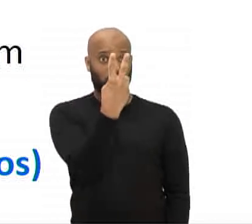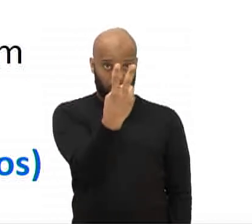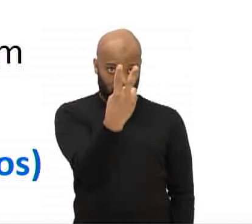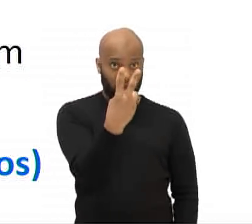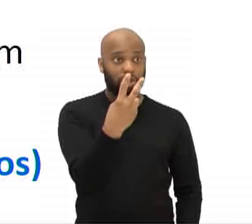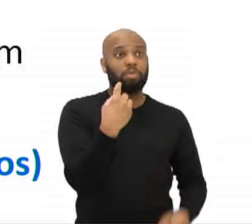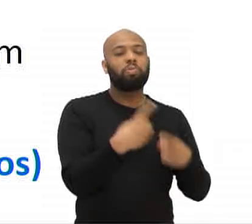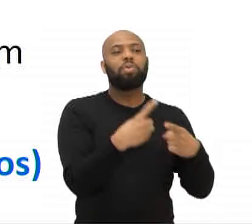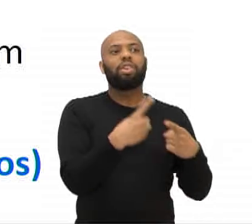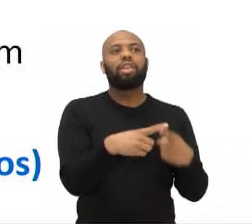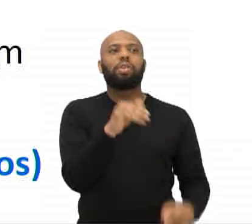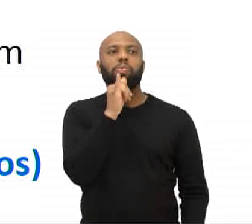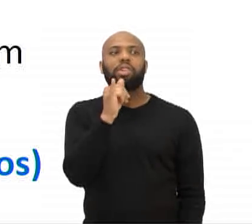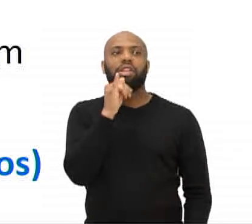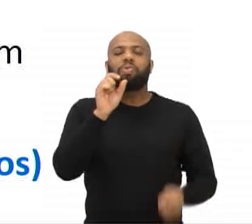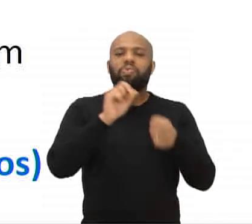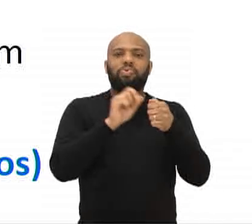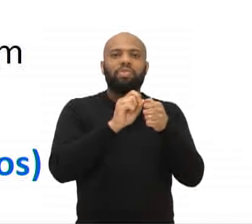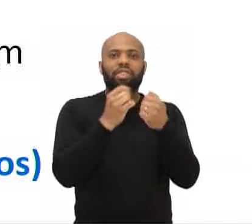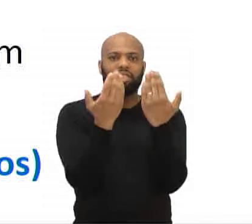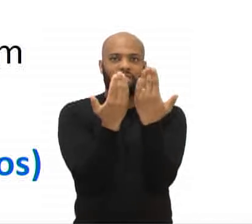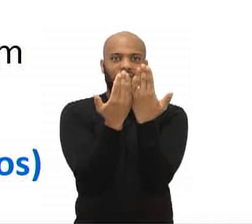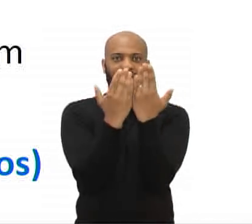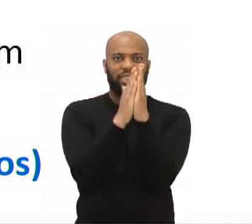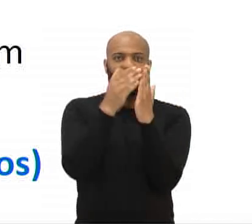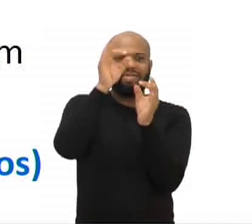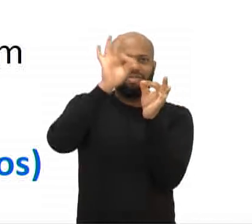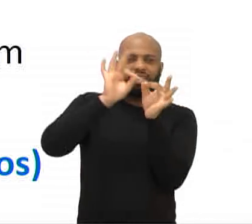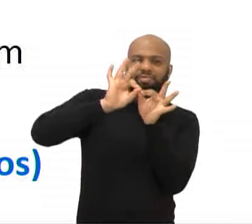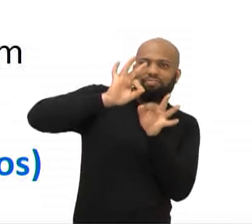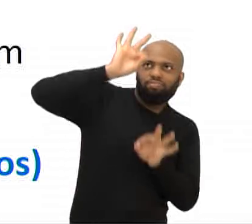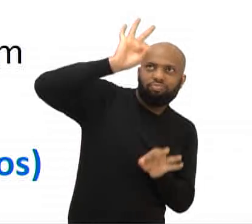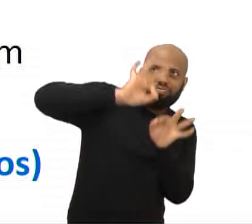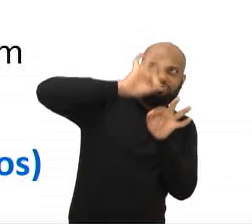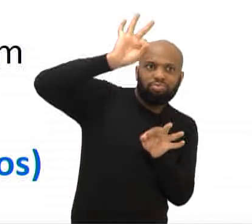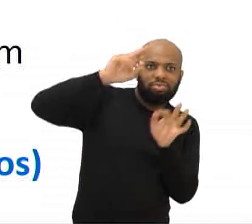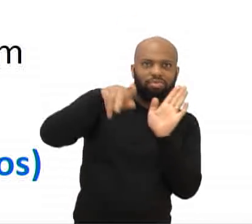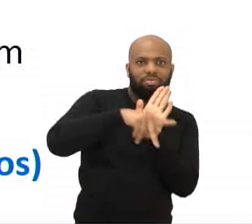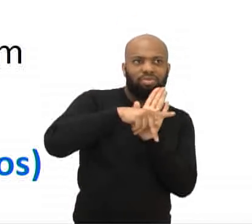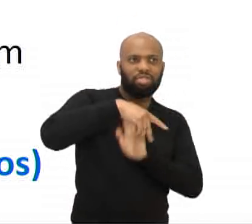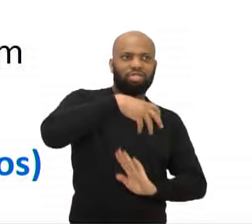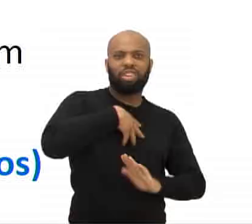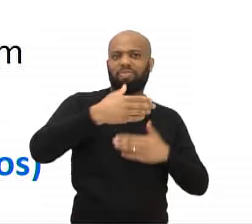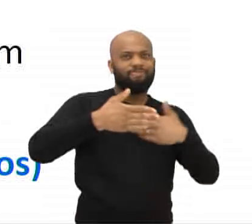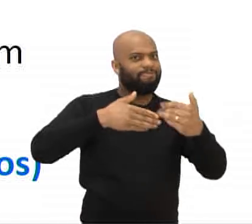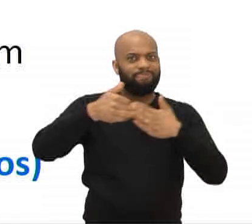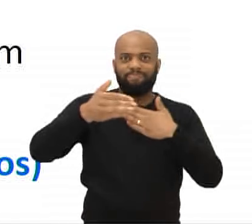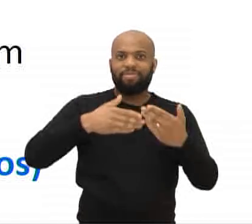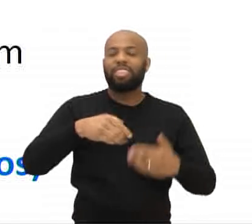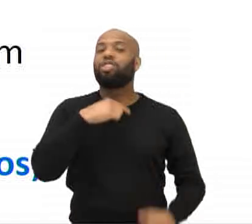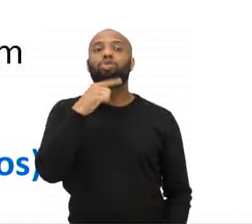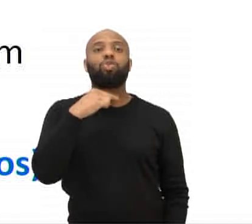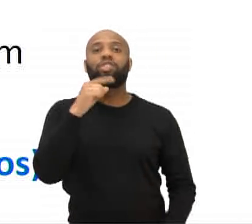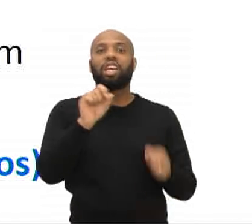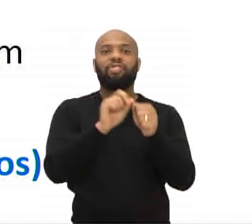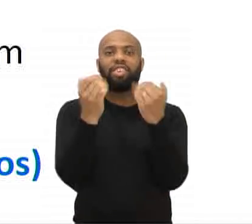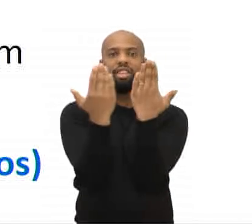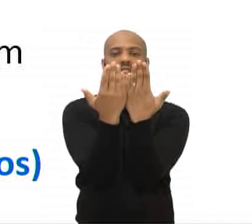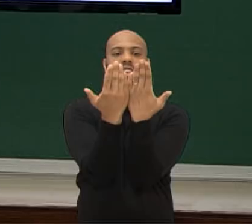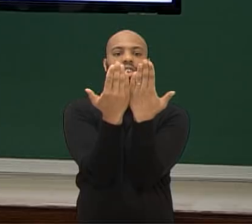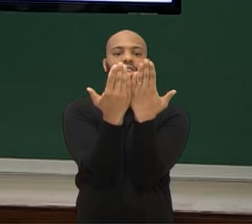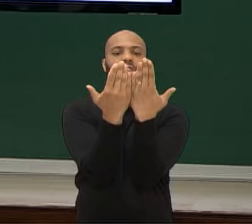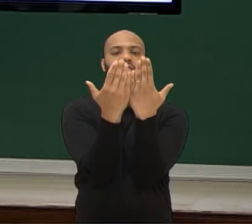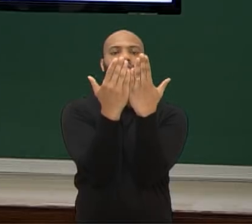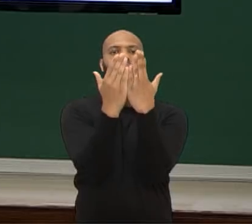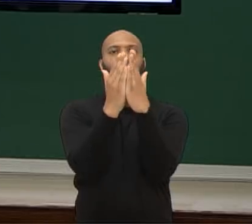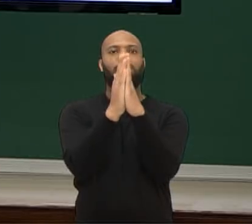gente fizer traçar uma reta nessa figura, seja no sentido que for, ela não vai